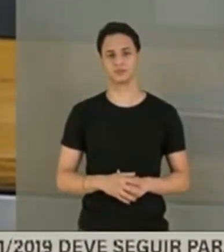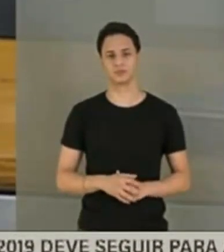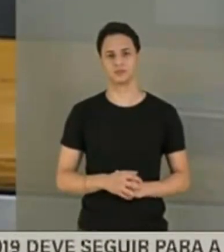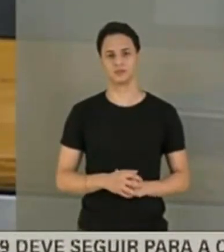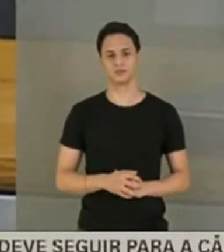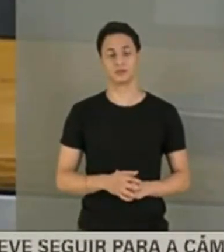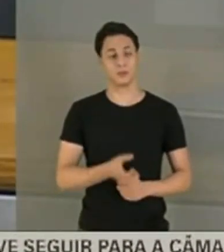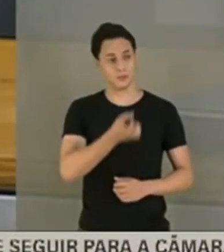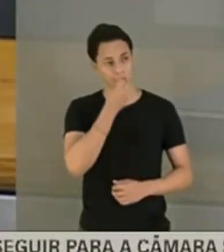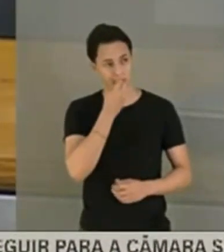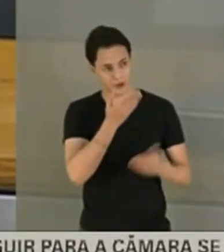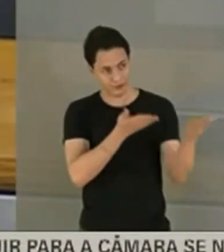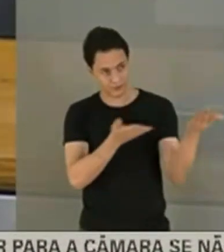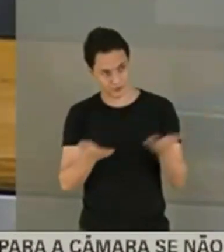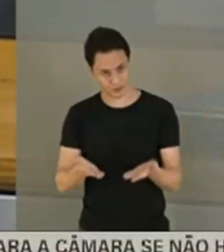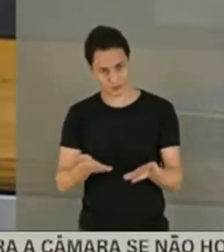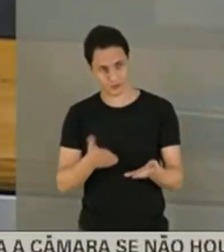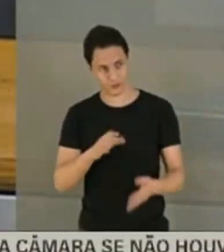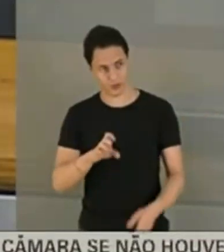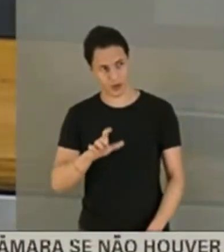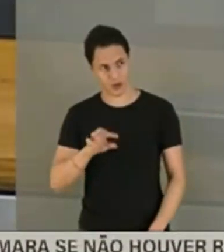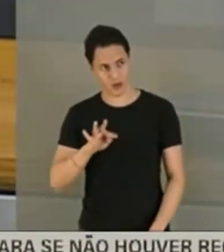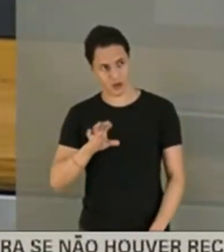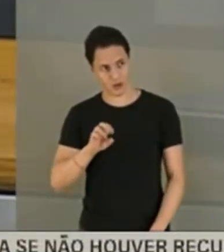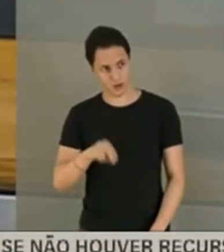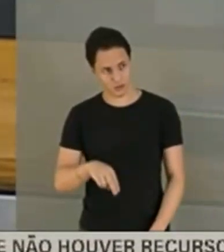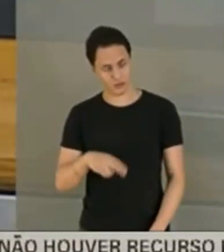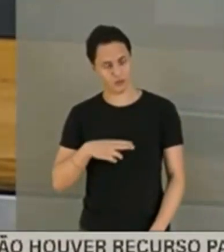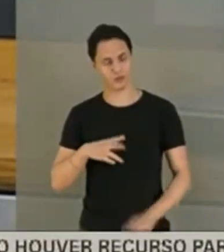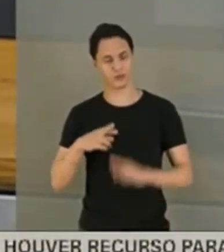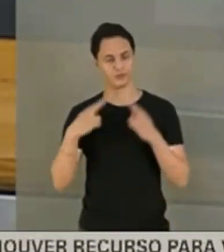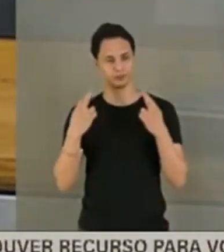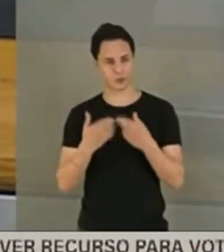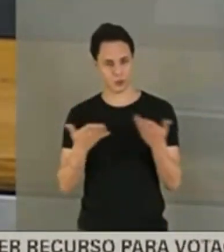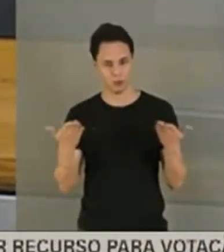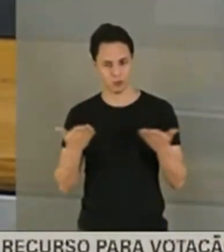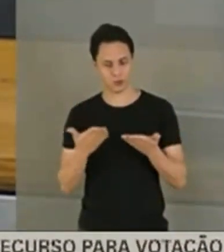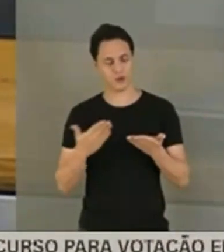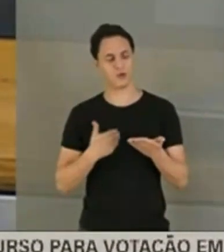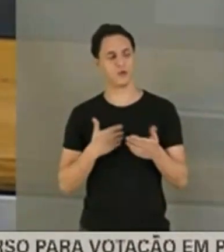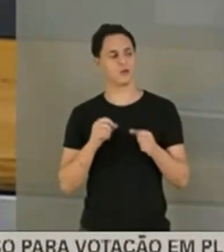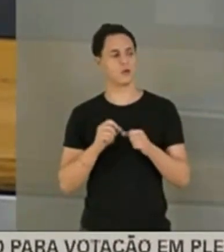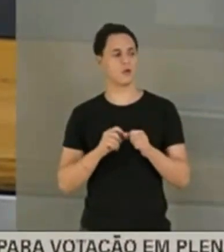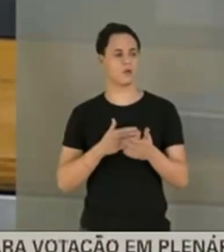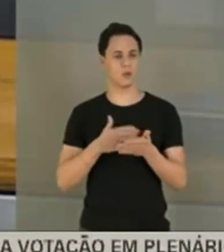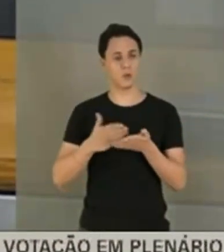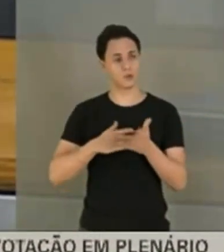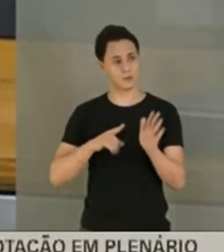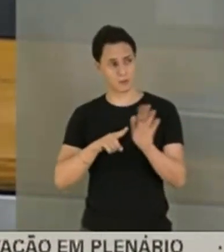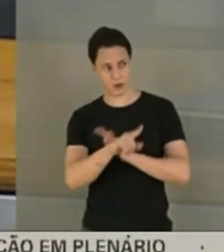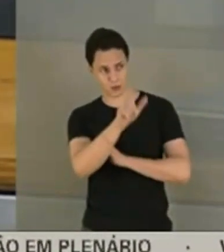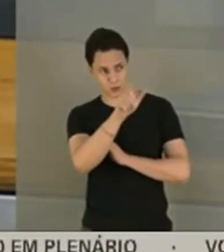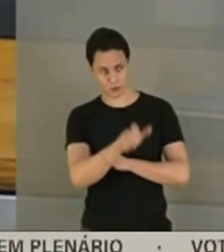seja muito bem-vindo, senhor Elton, para essa sessão aqui. Vou lhe fazer algumas perguntas,